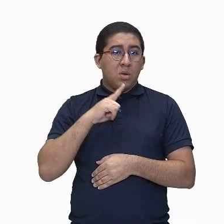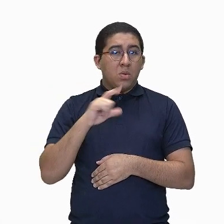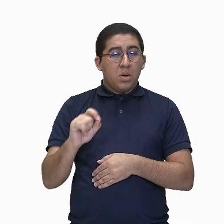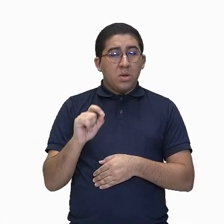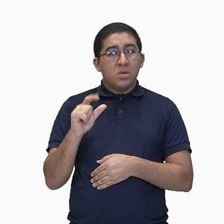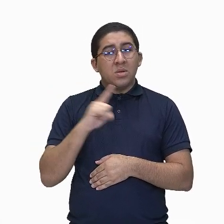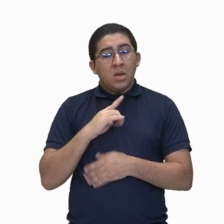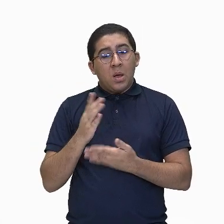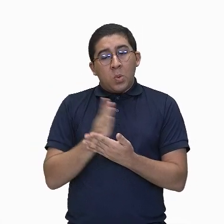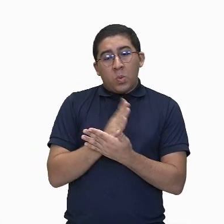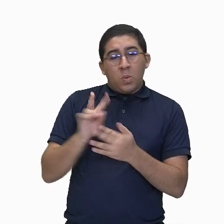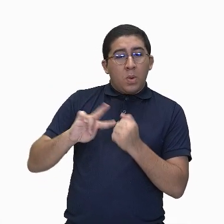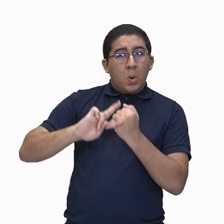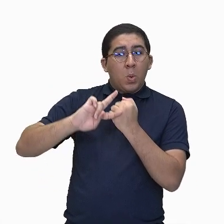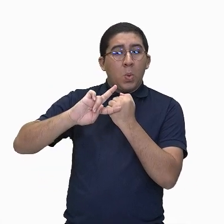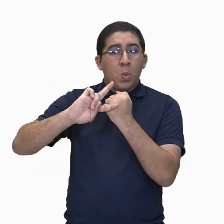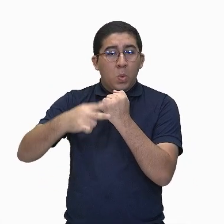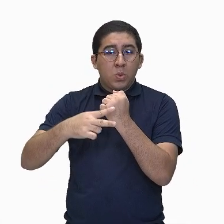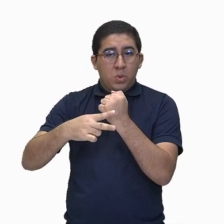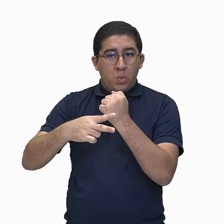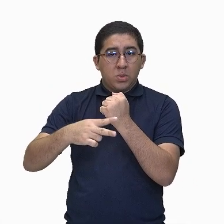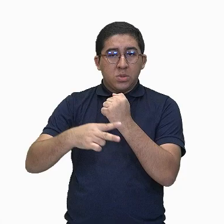uma consequência.